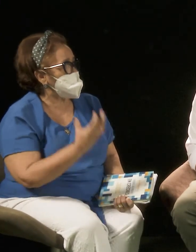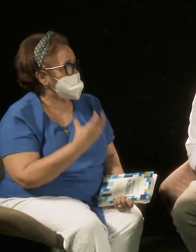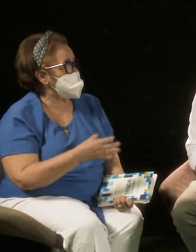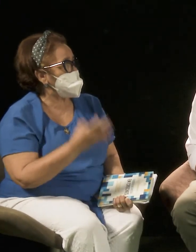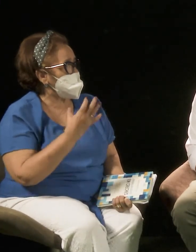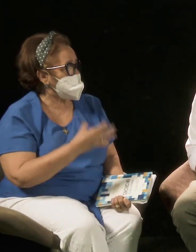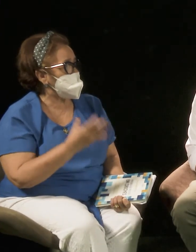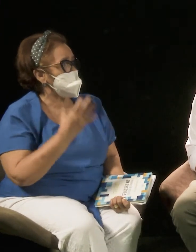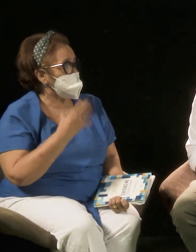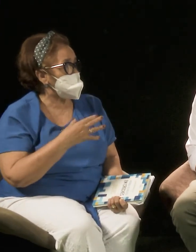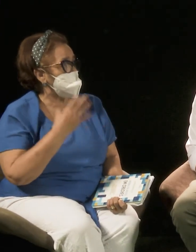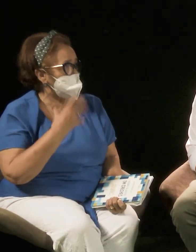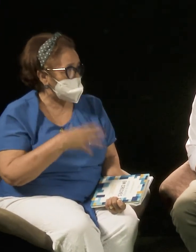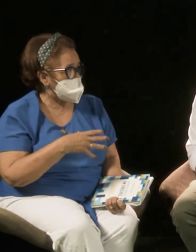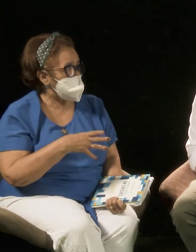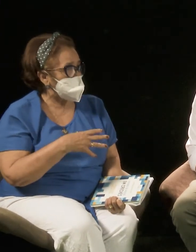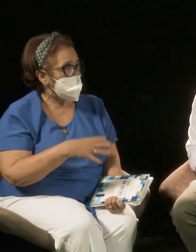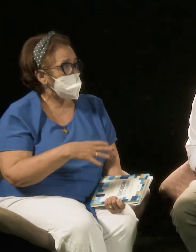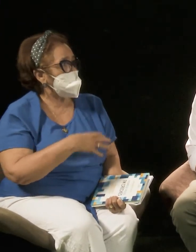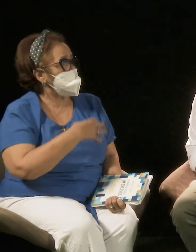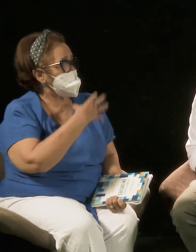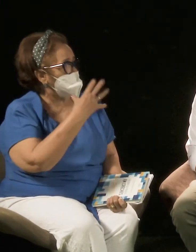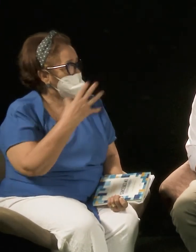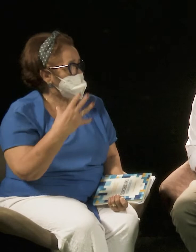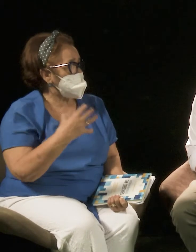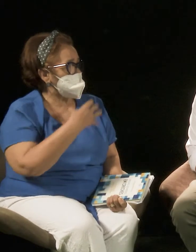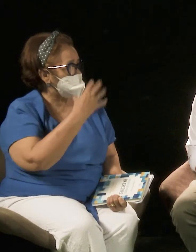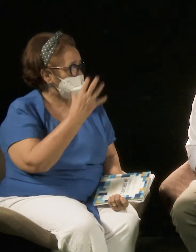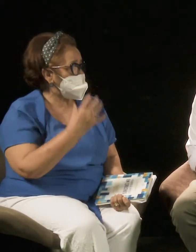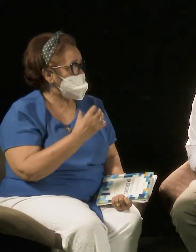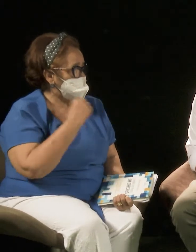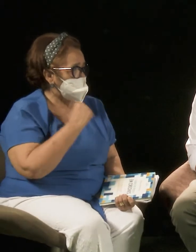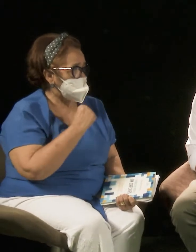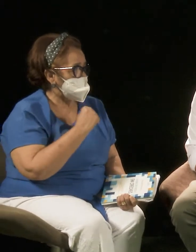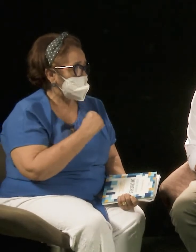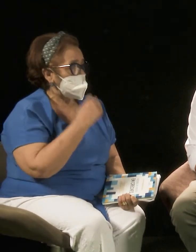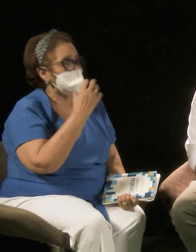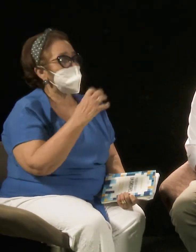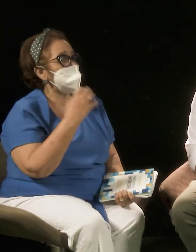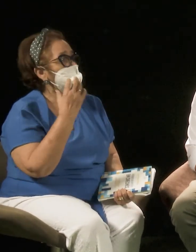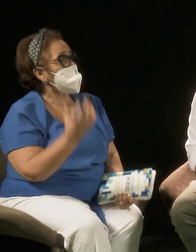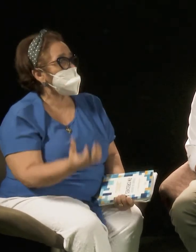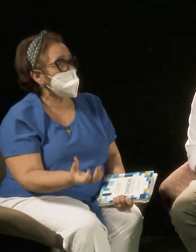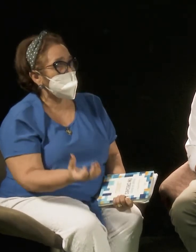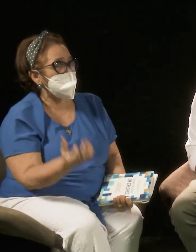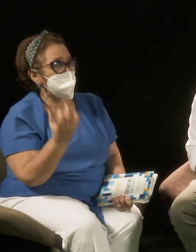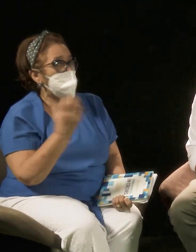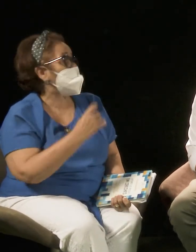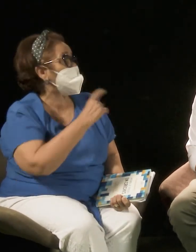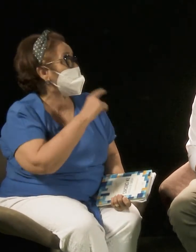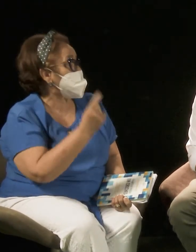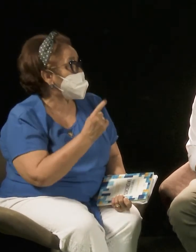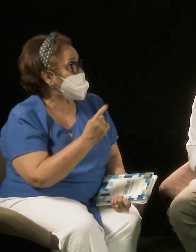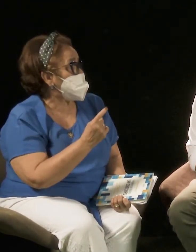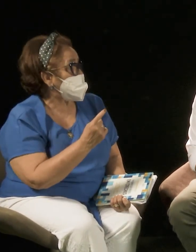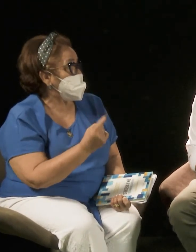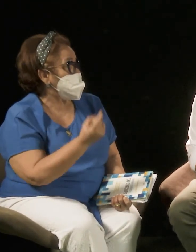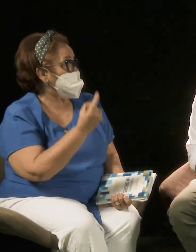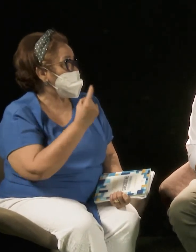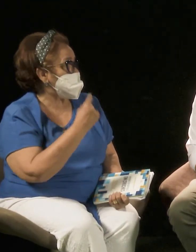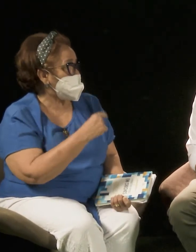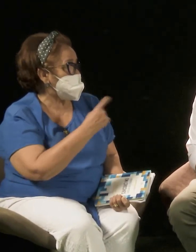E a gente fez a interpretação dos desenhos e depois relacionando com os direitos. Aquela prioridade ou